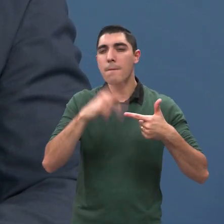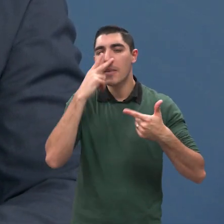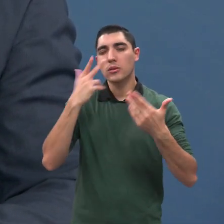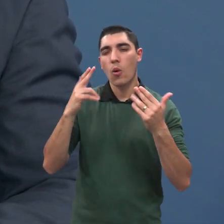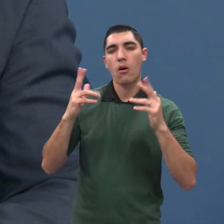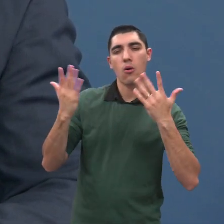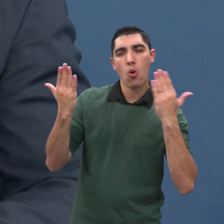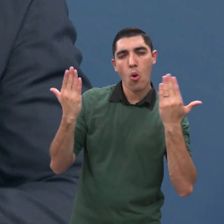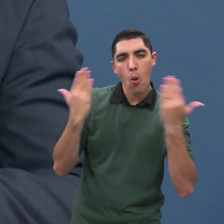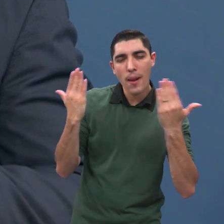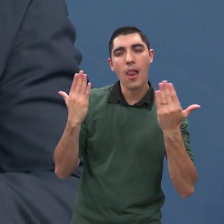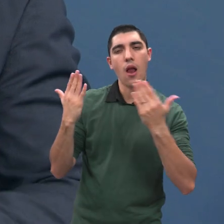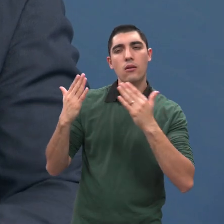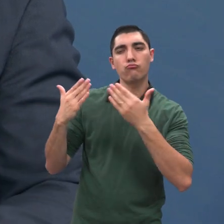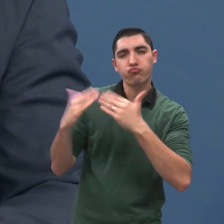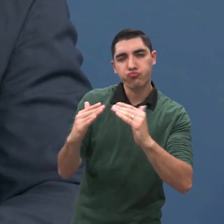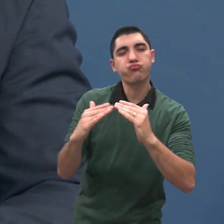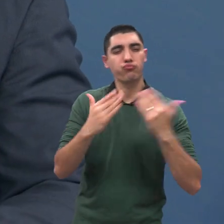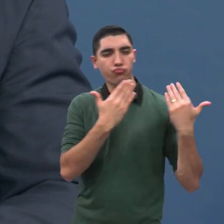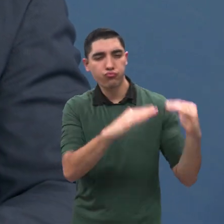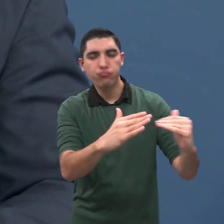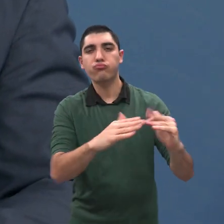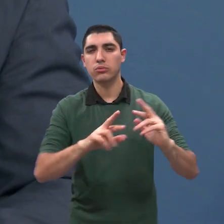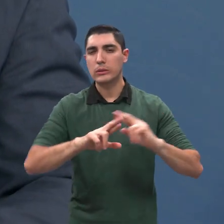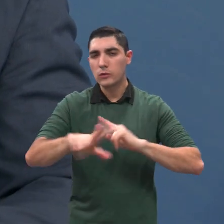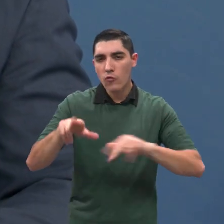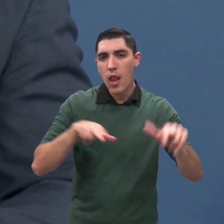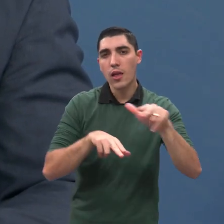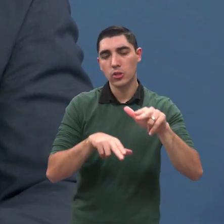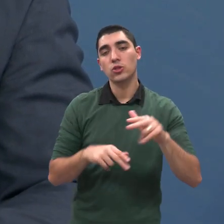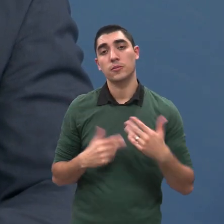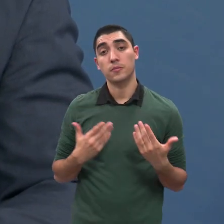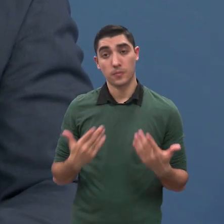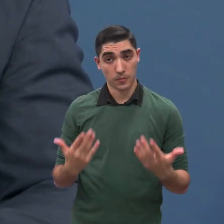tipo de achura, que a gente chama, né?